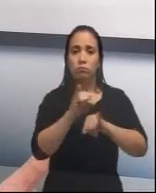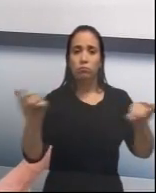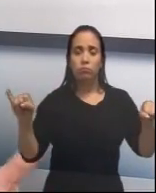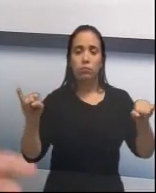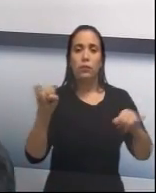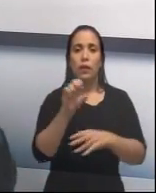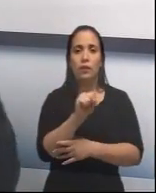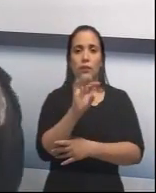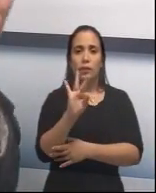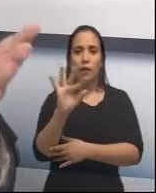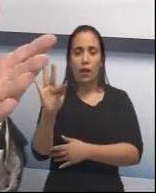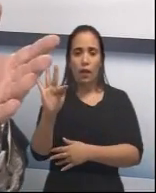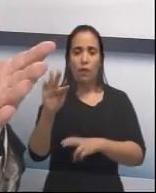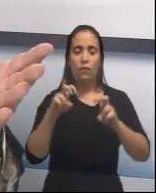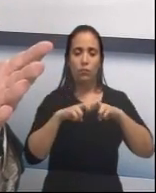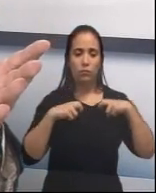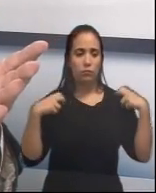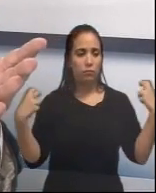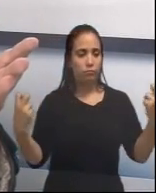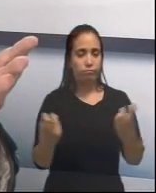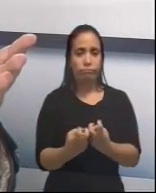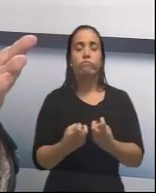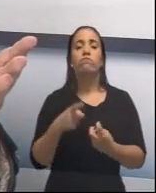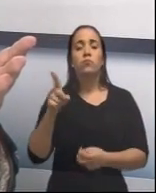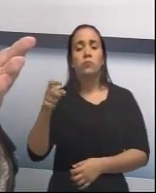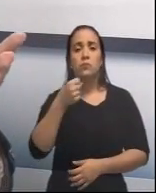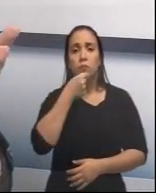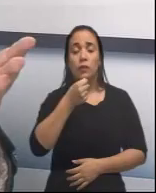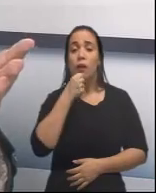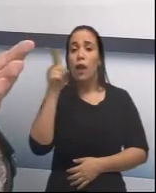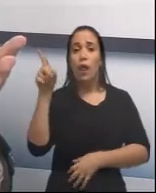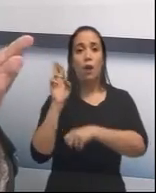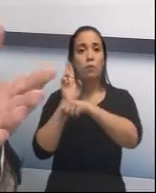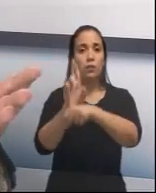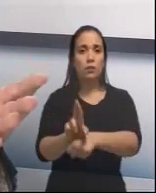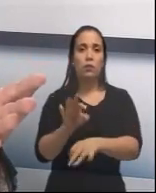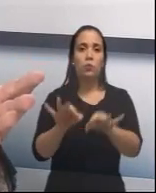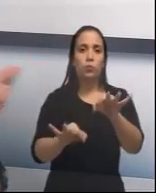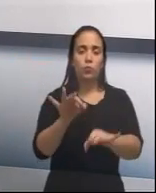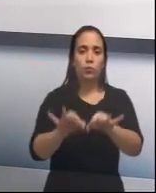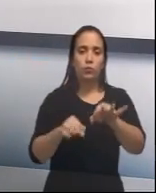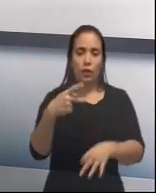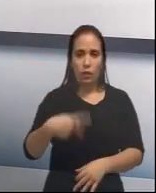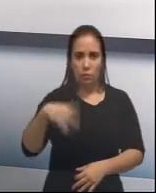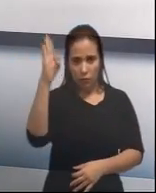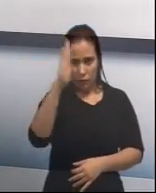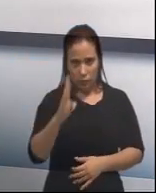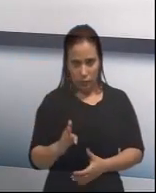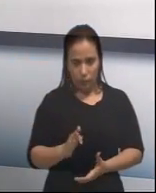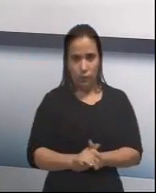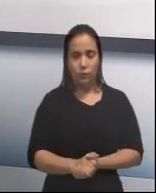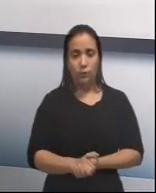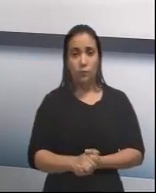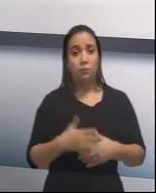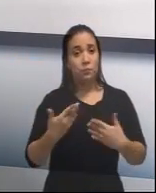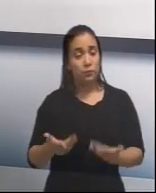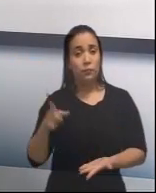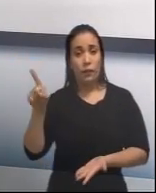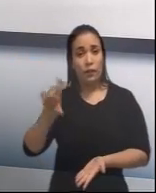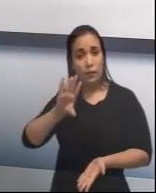Tribunal Federal como a pessoa mais representativa da justiça brasileira. Então, o